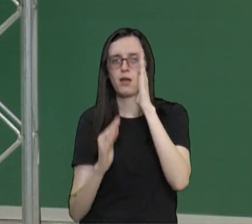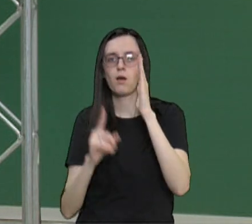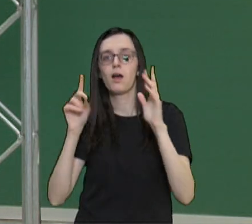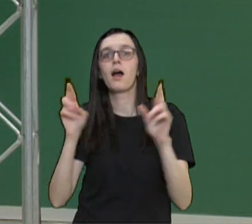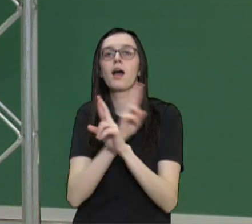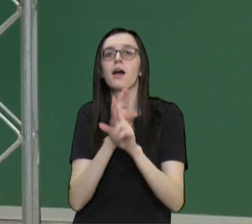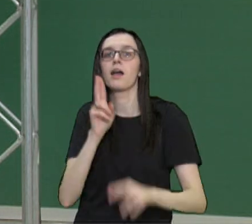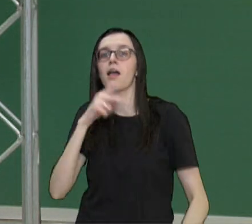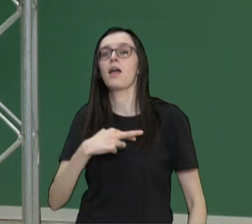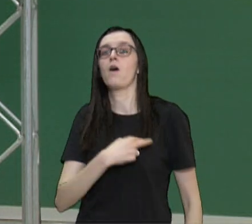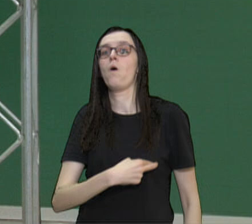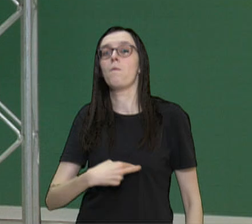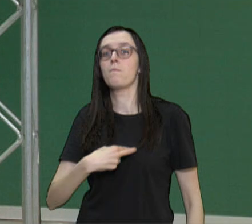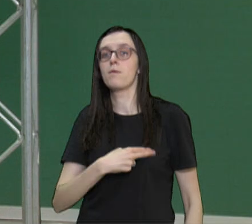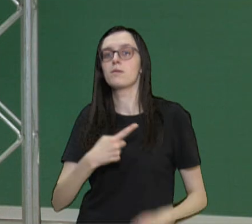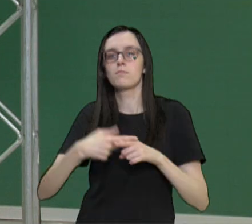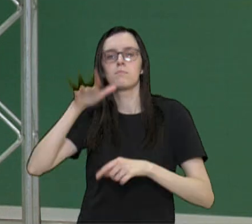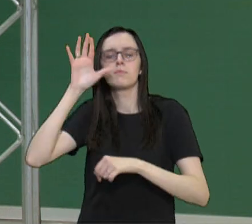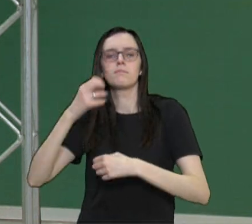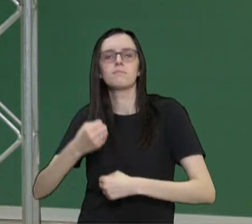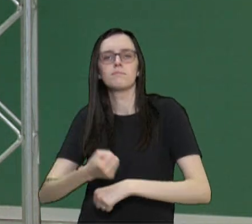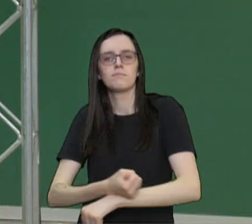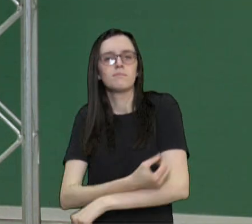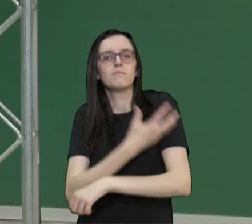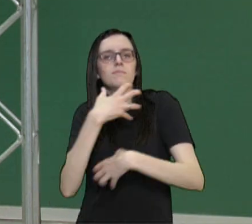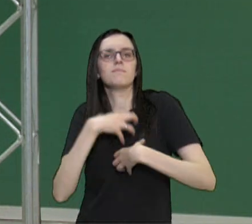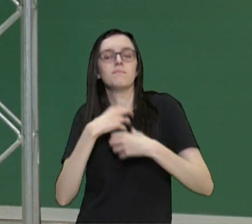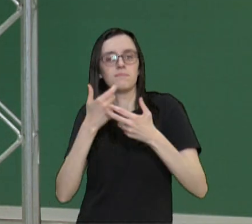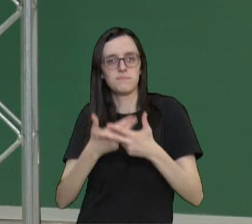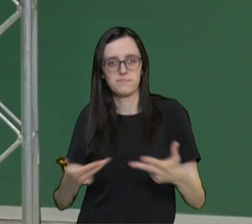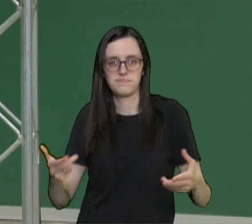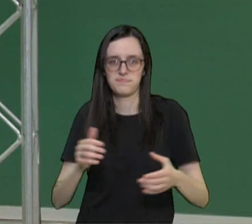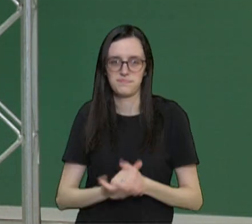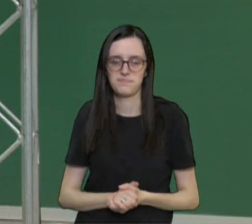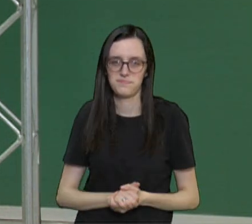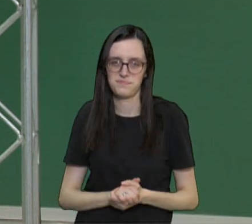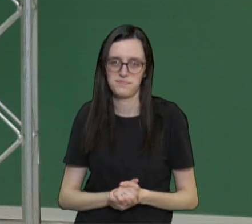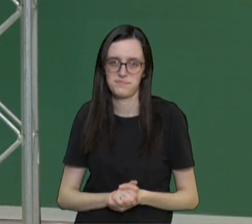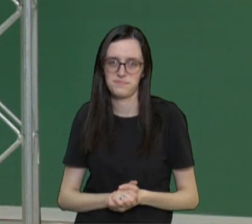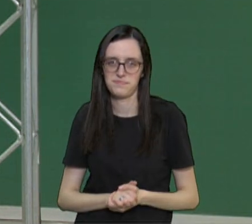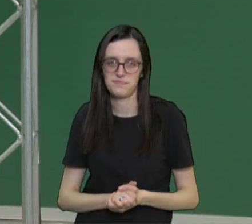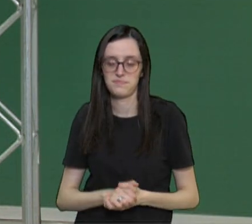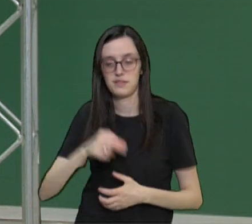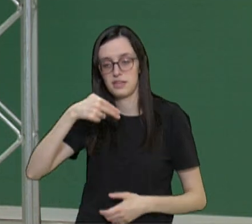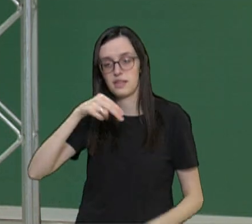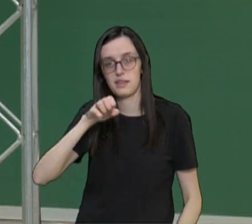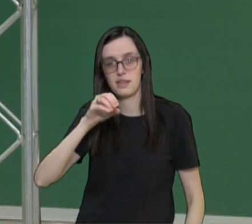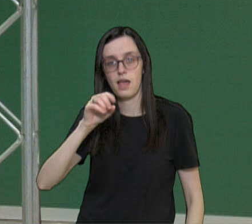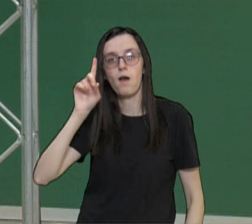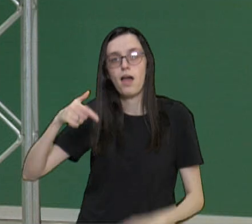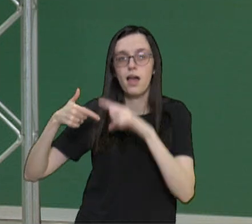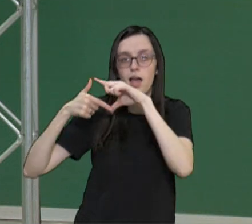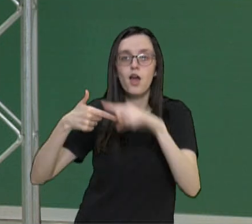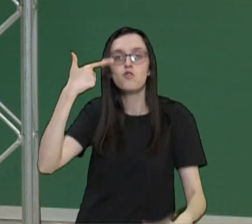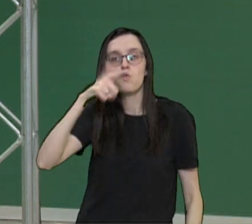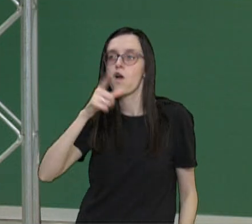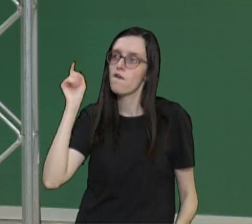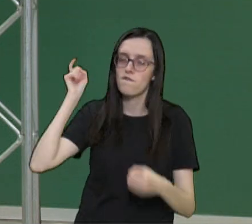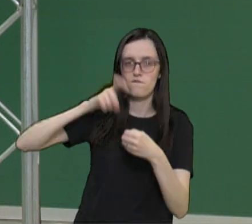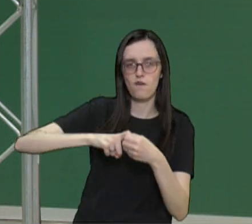com romance. Tá? E o neoclassicismo é um novo clássico, buscar o clássico